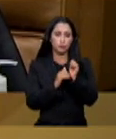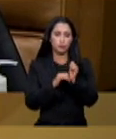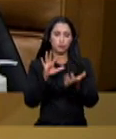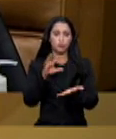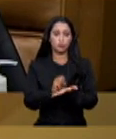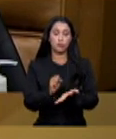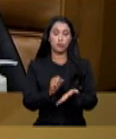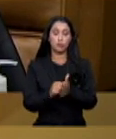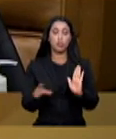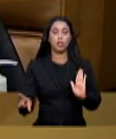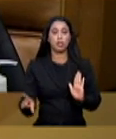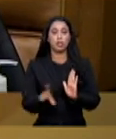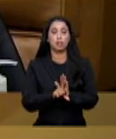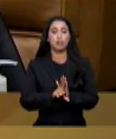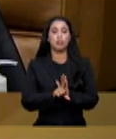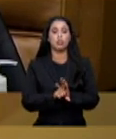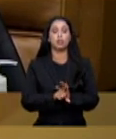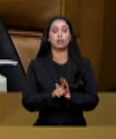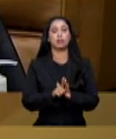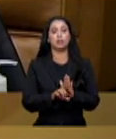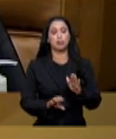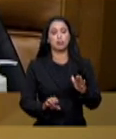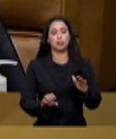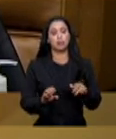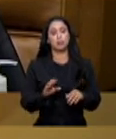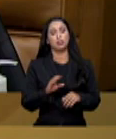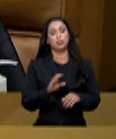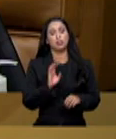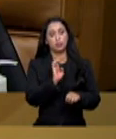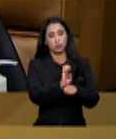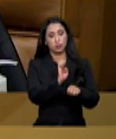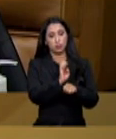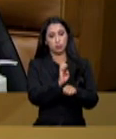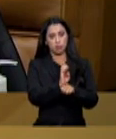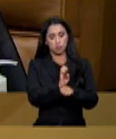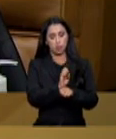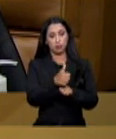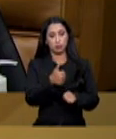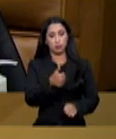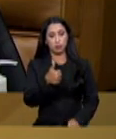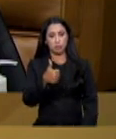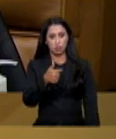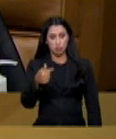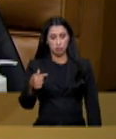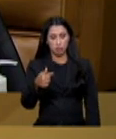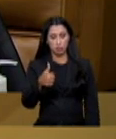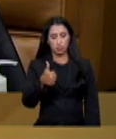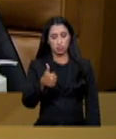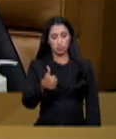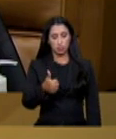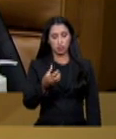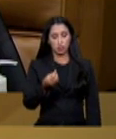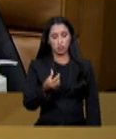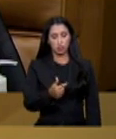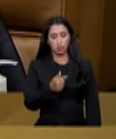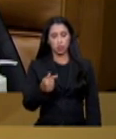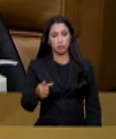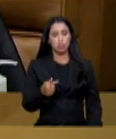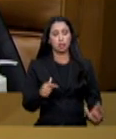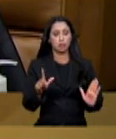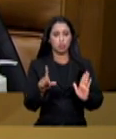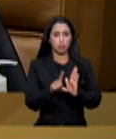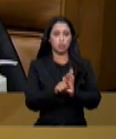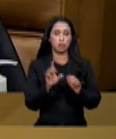lei estadual, aqui referida, 17.107, apresenta um impacto